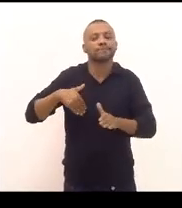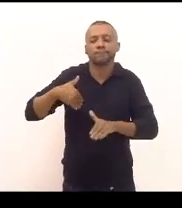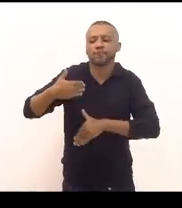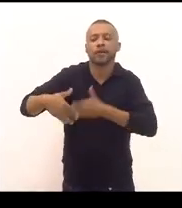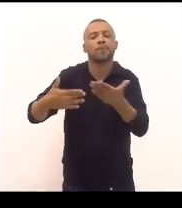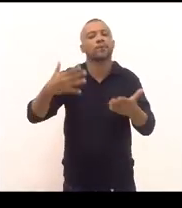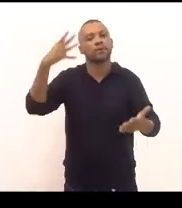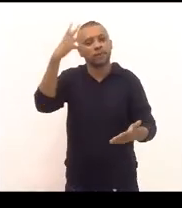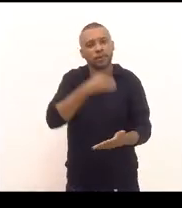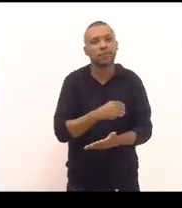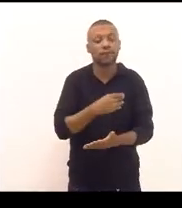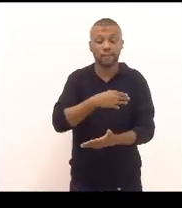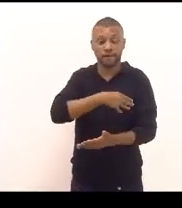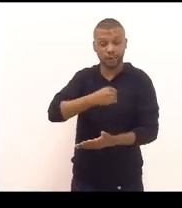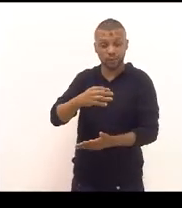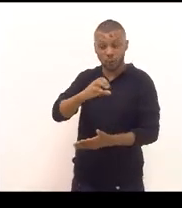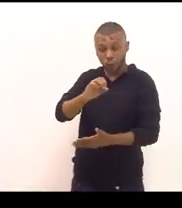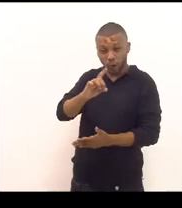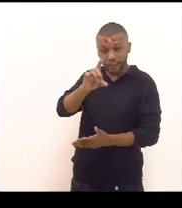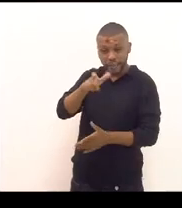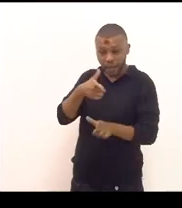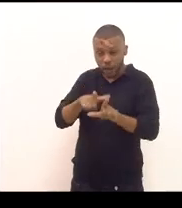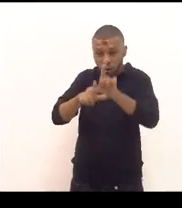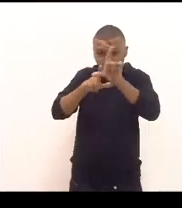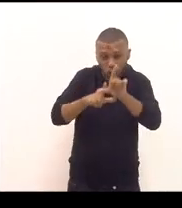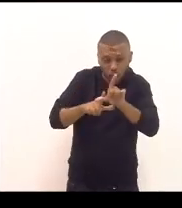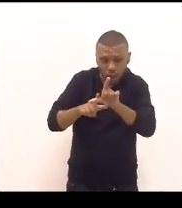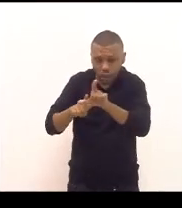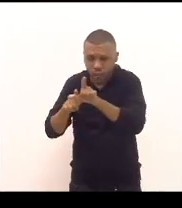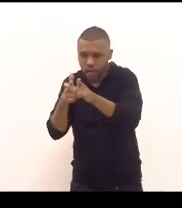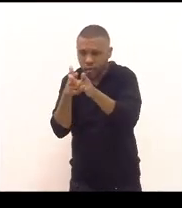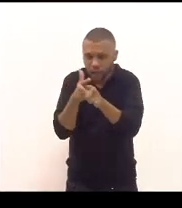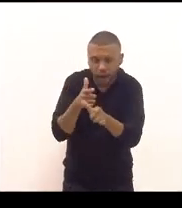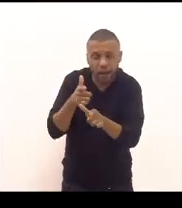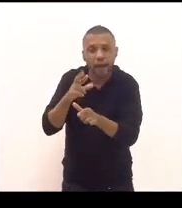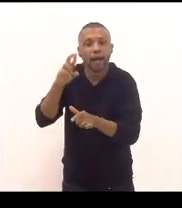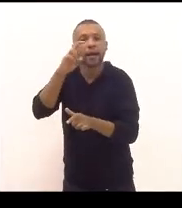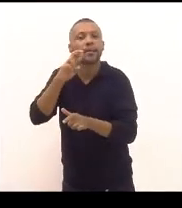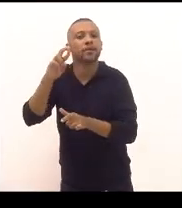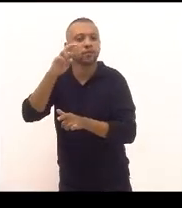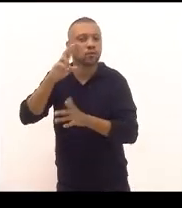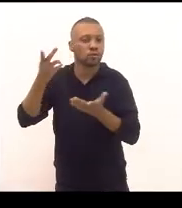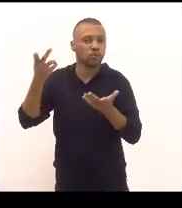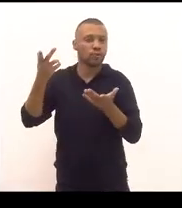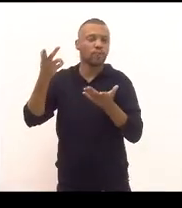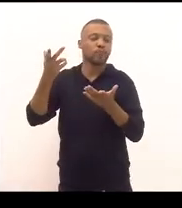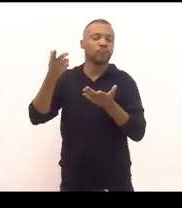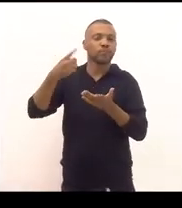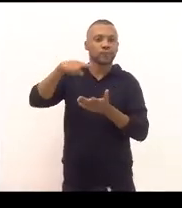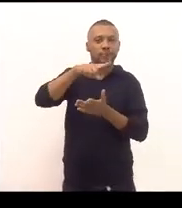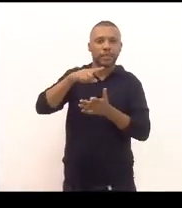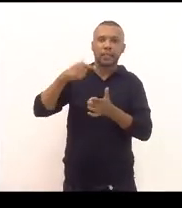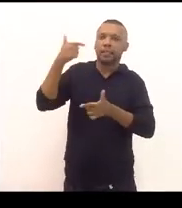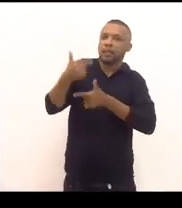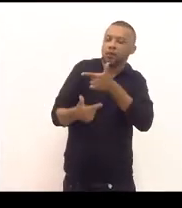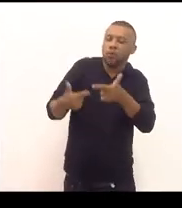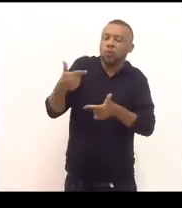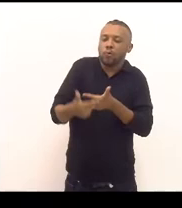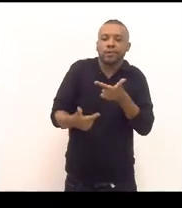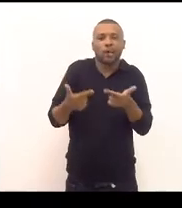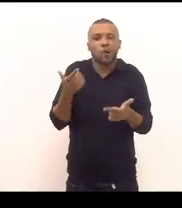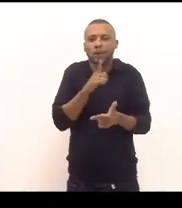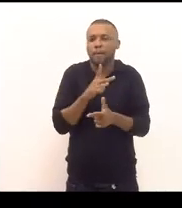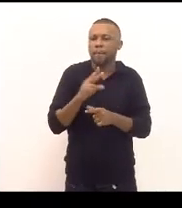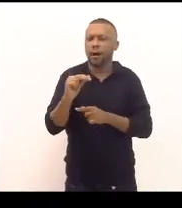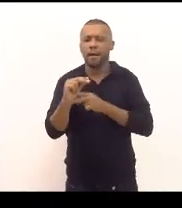filho de Odé que você conquiste Tudo Que Você Quiser bom e Quando você cansar de conquistar as